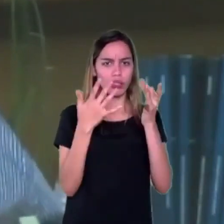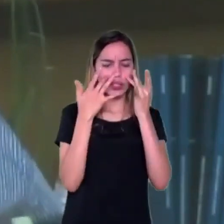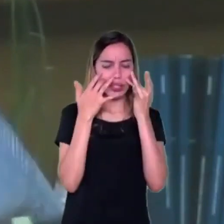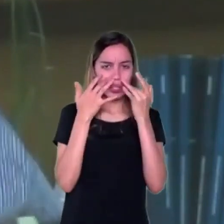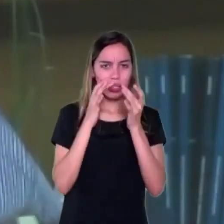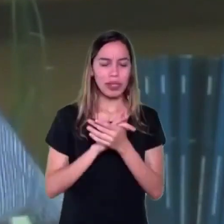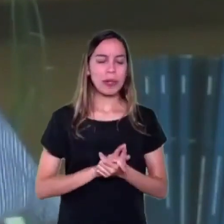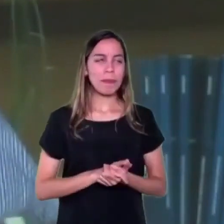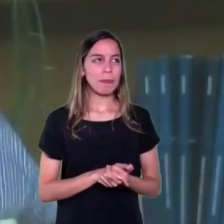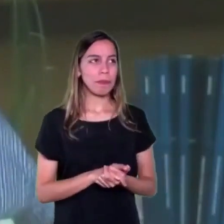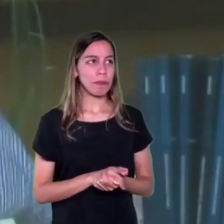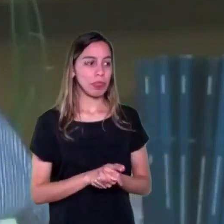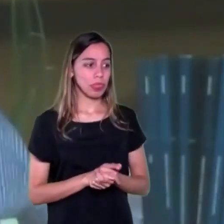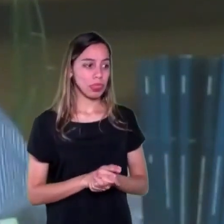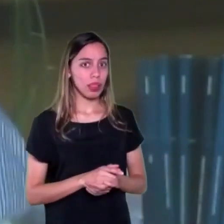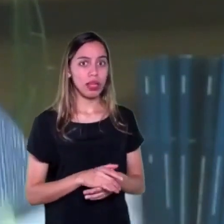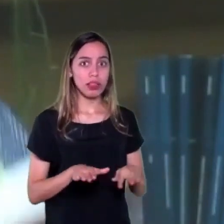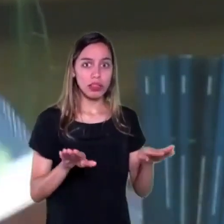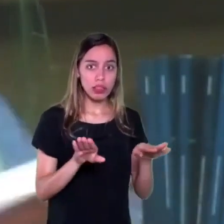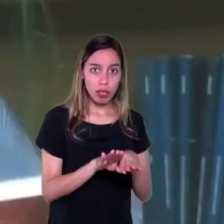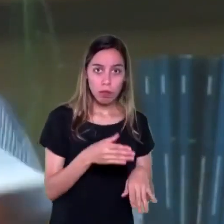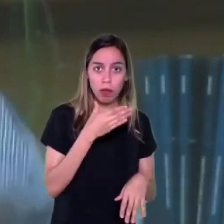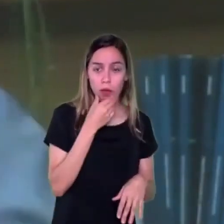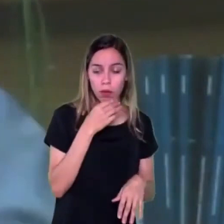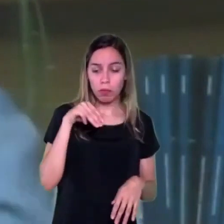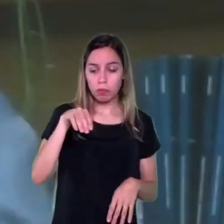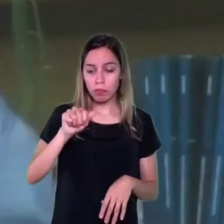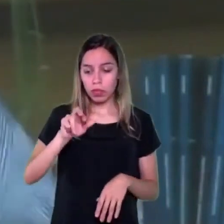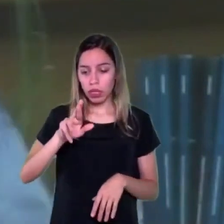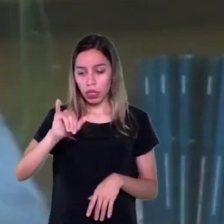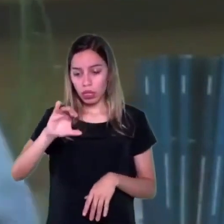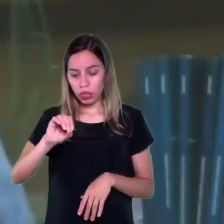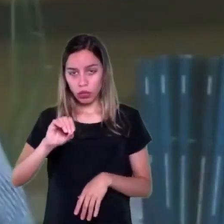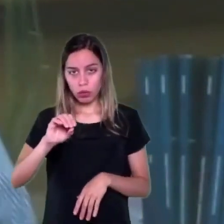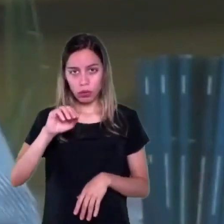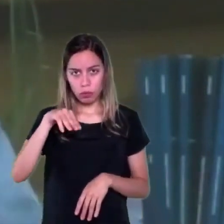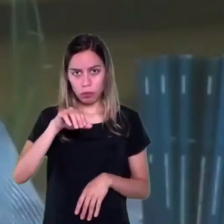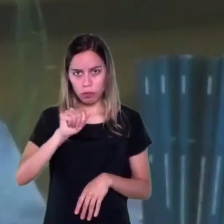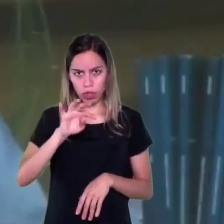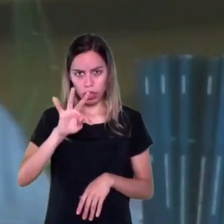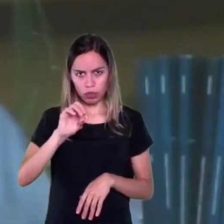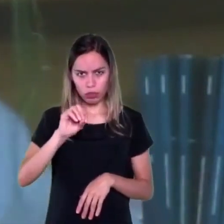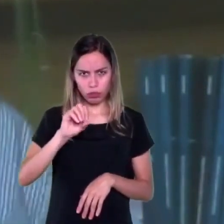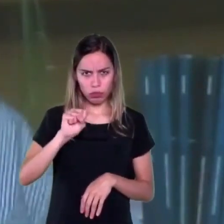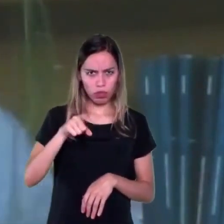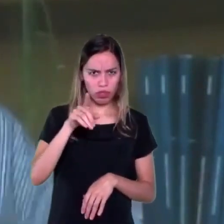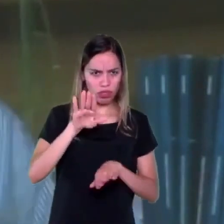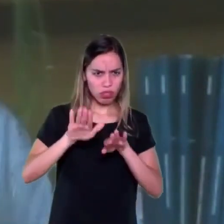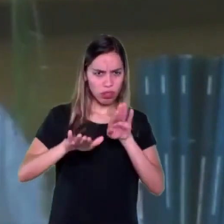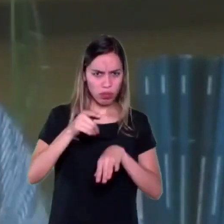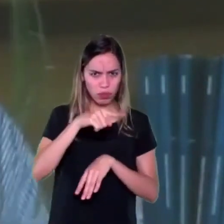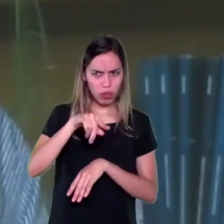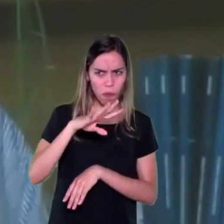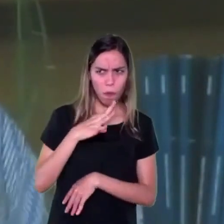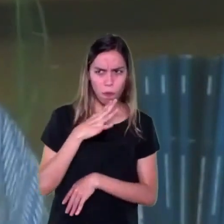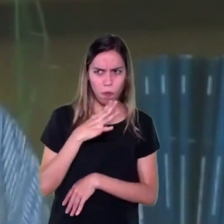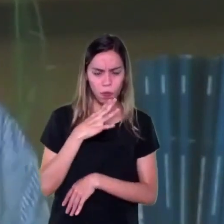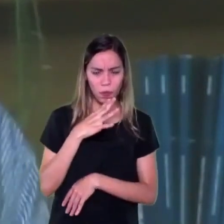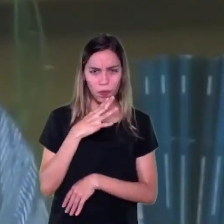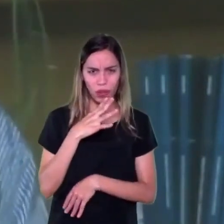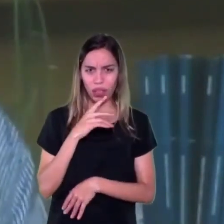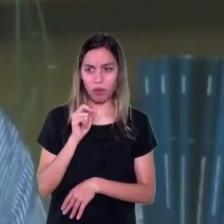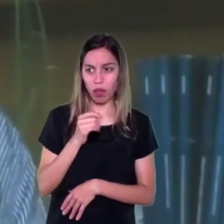quais o próprio Mário Matos, que Mário Matos, para quem não está situando o nome à pessoa, foi um